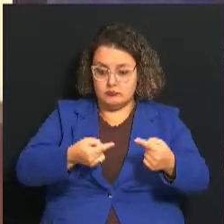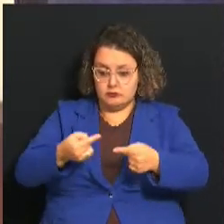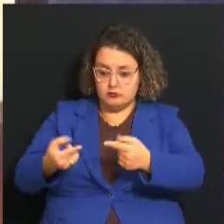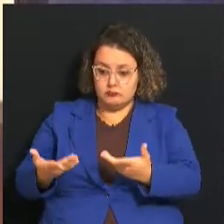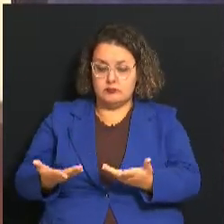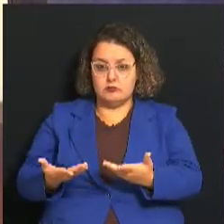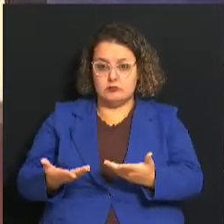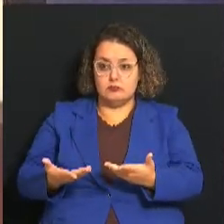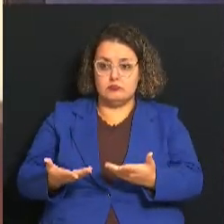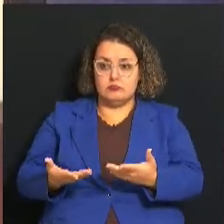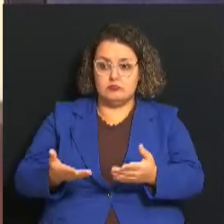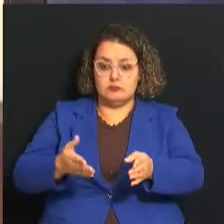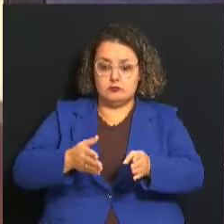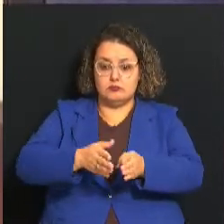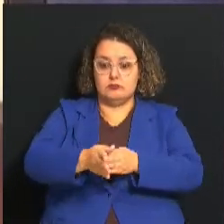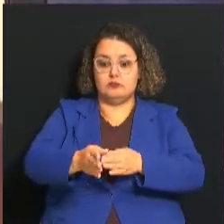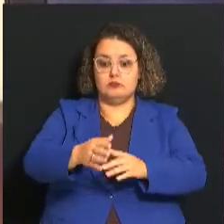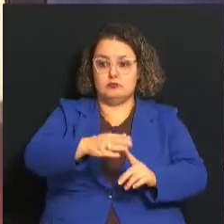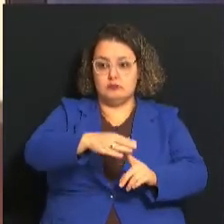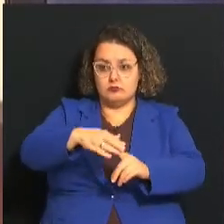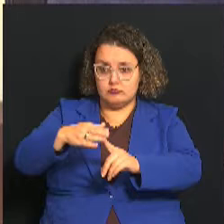no Conselho de Meio Ambiente. Não é?